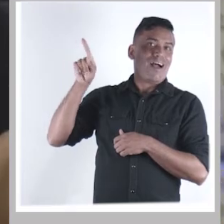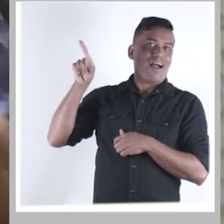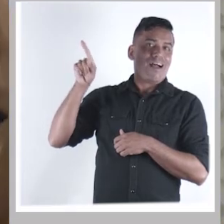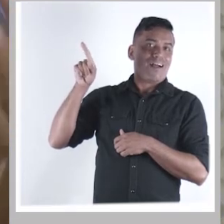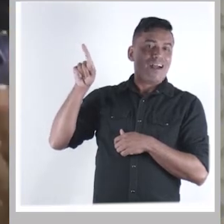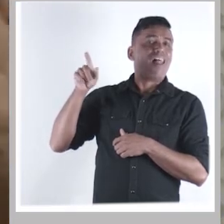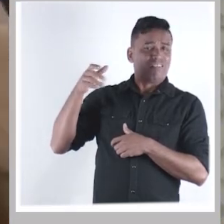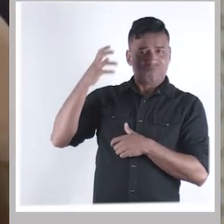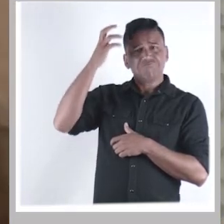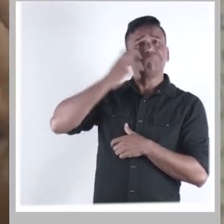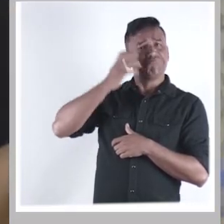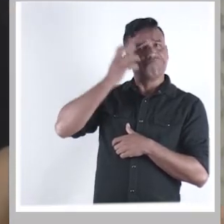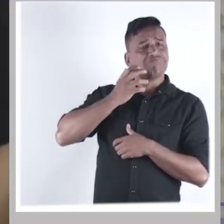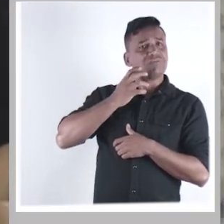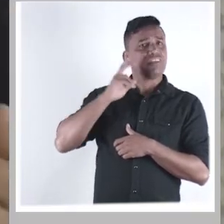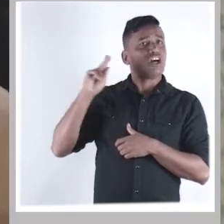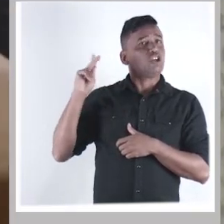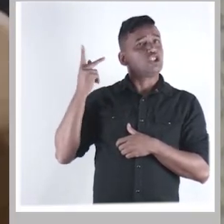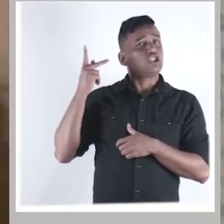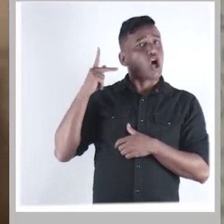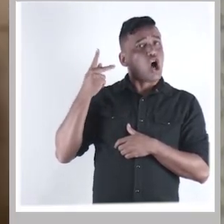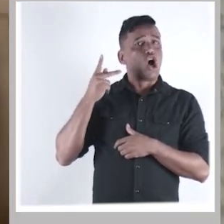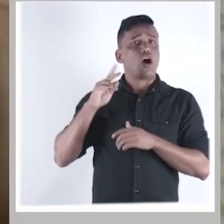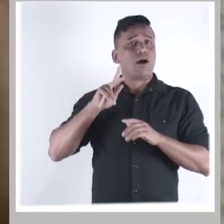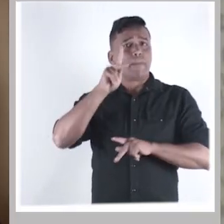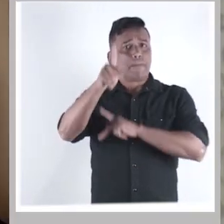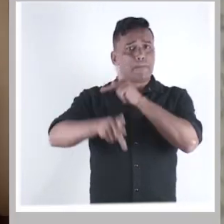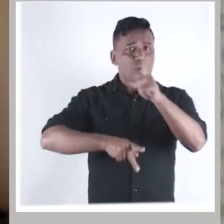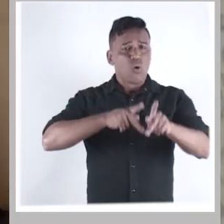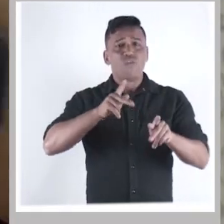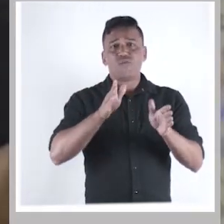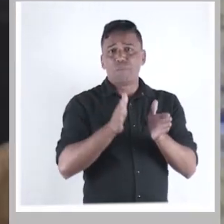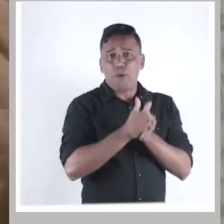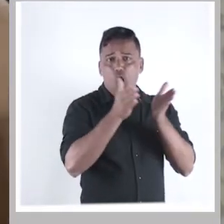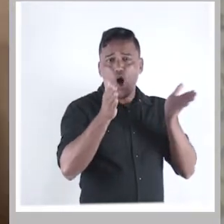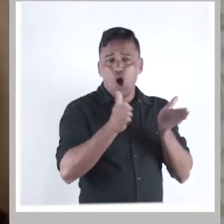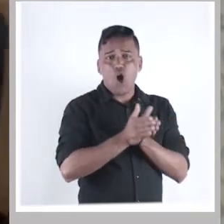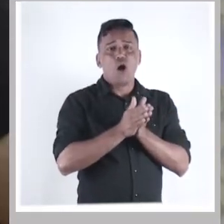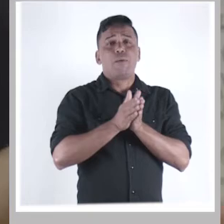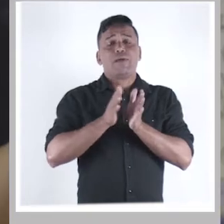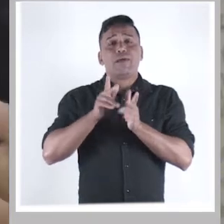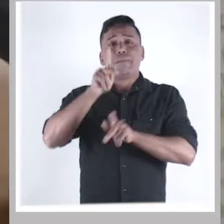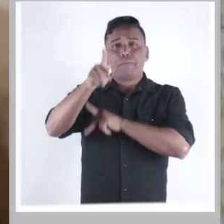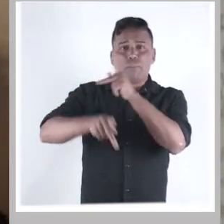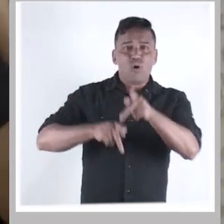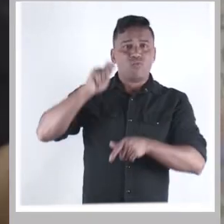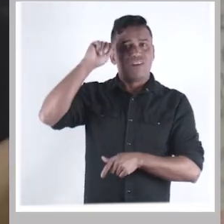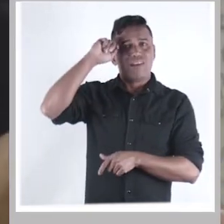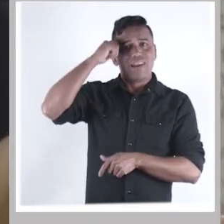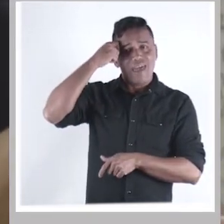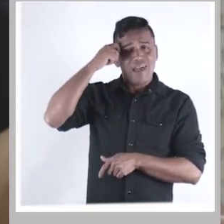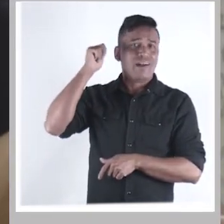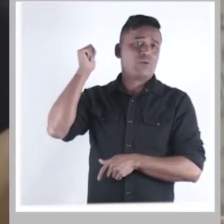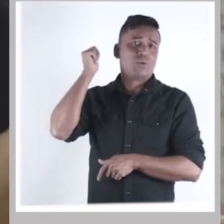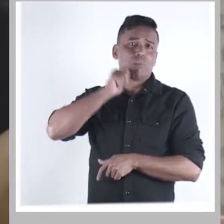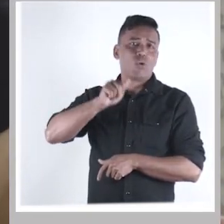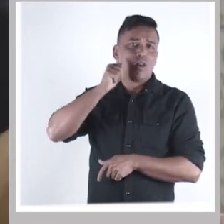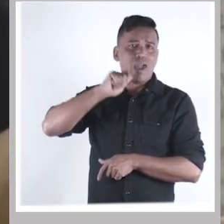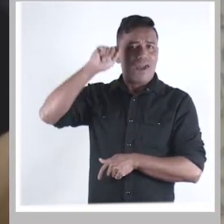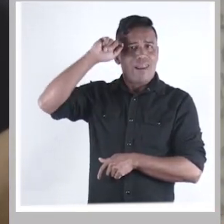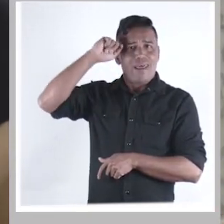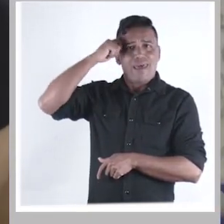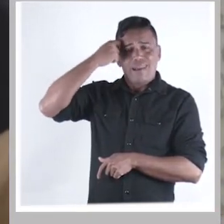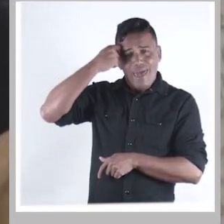razão. A história de todos os pobres, dos negros e das mulheres ao redor do